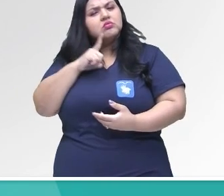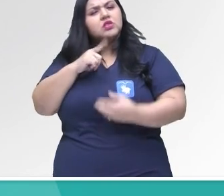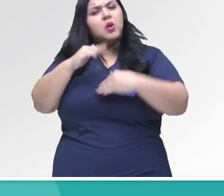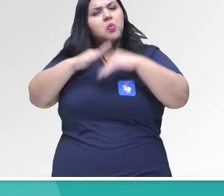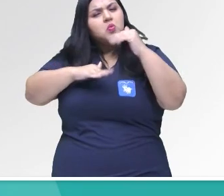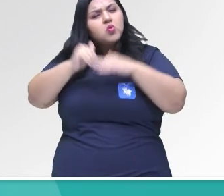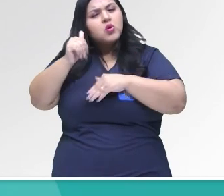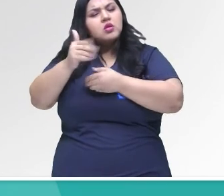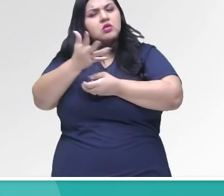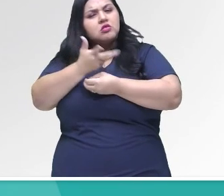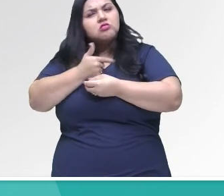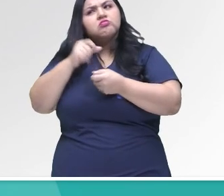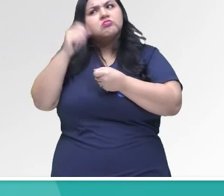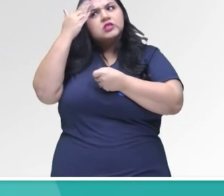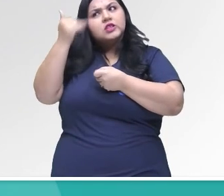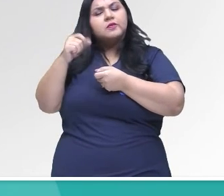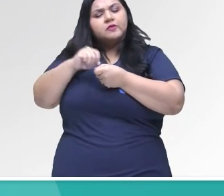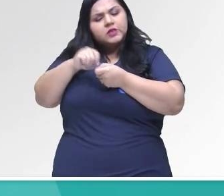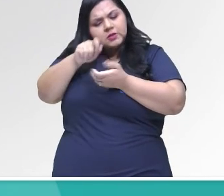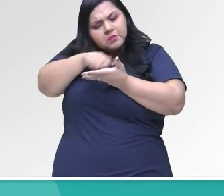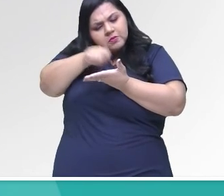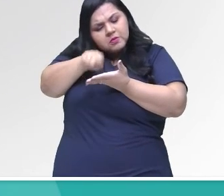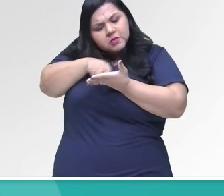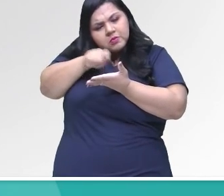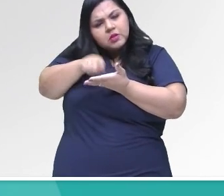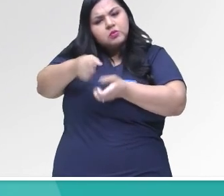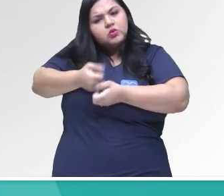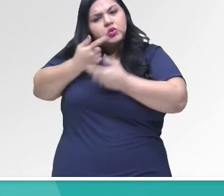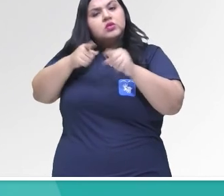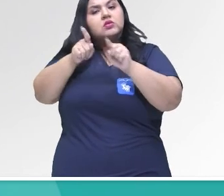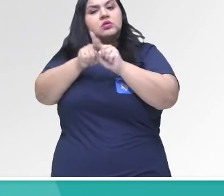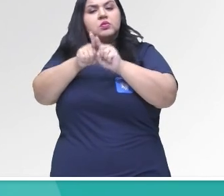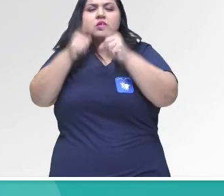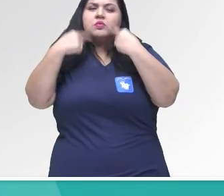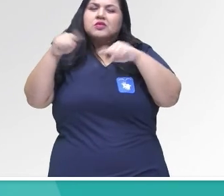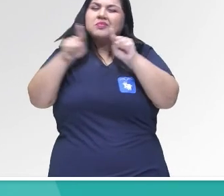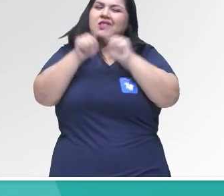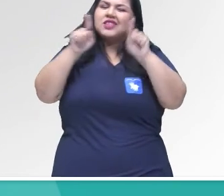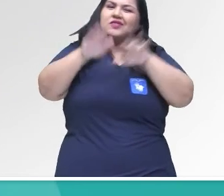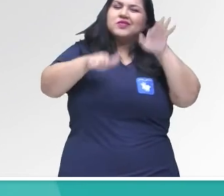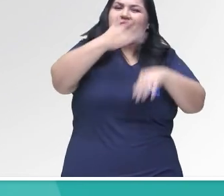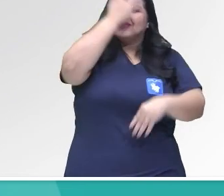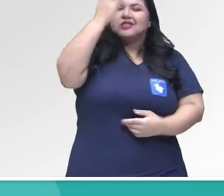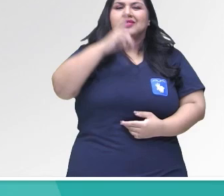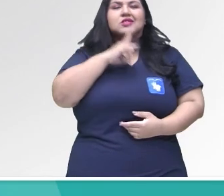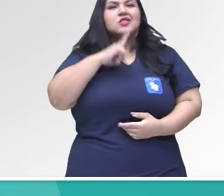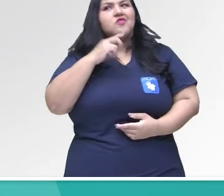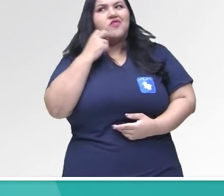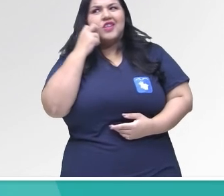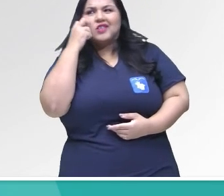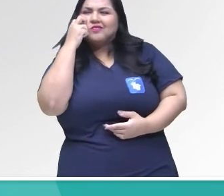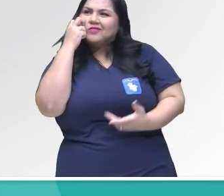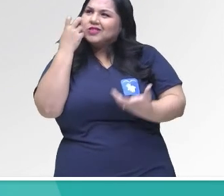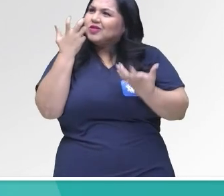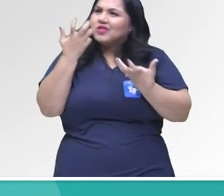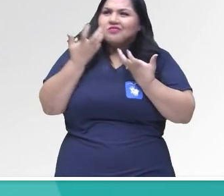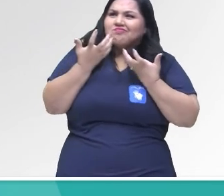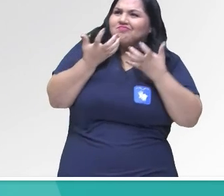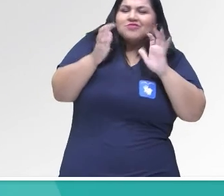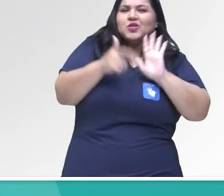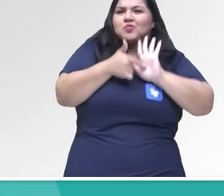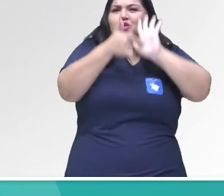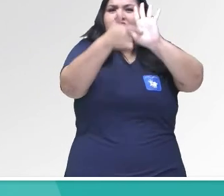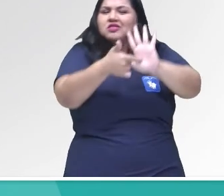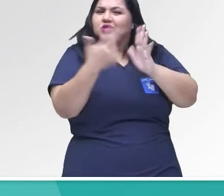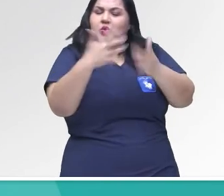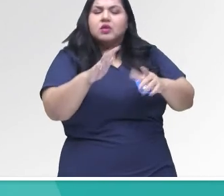criar poesias ou até músicas. Muitas vezes a vergonha, né, não deixa que eles continuem. Mas não